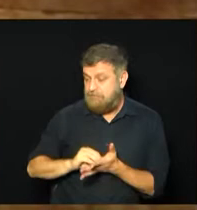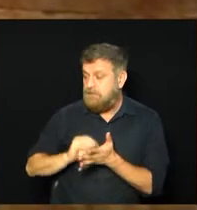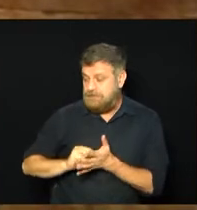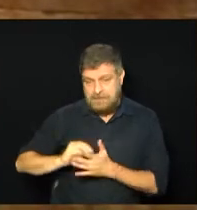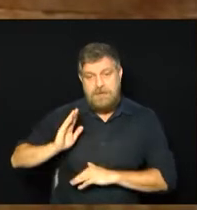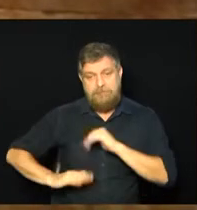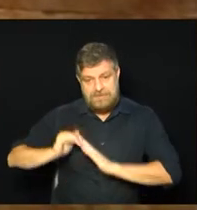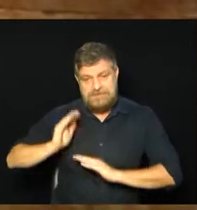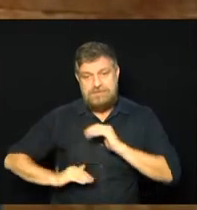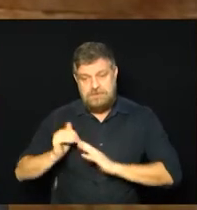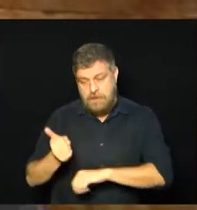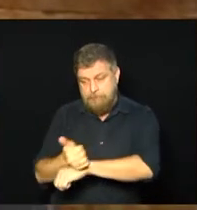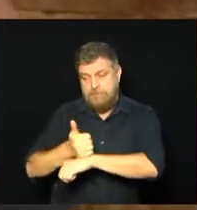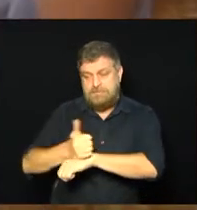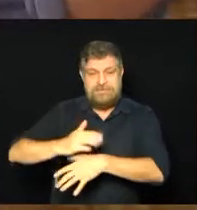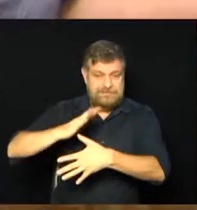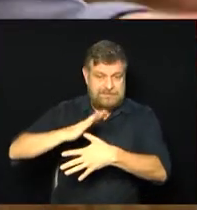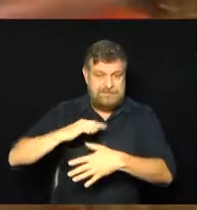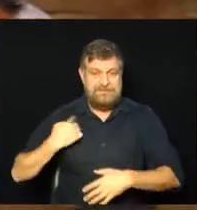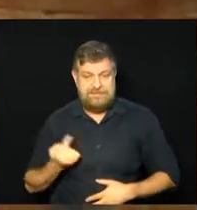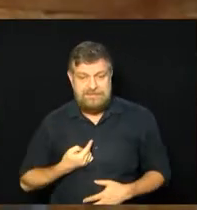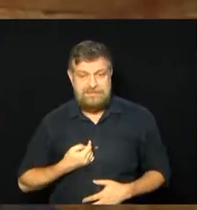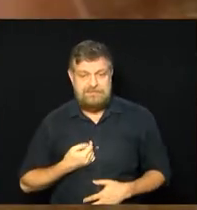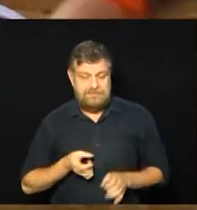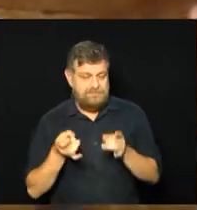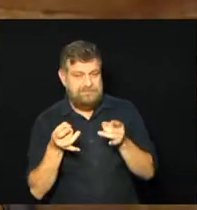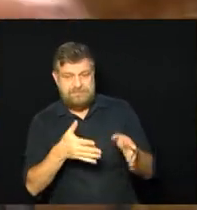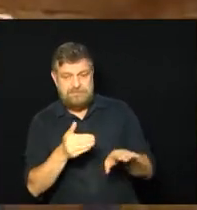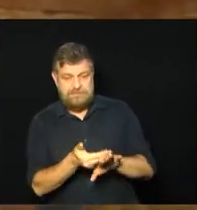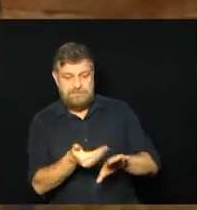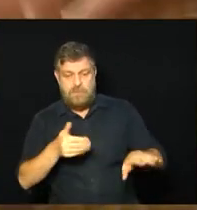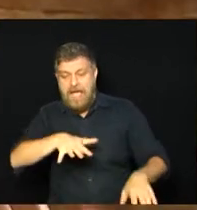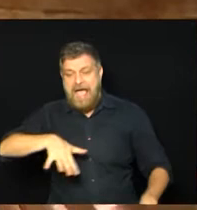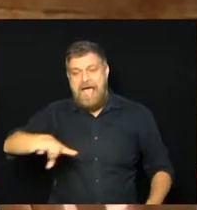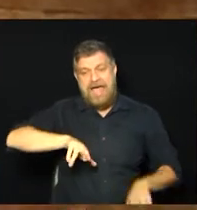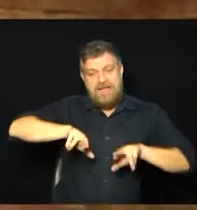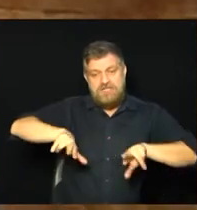obra qualificada, muita gente do nosso setor saiu durante a pandemia, não